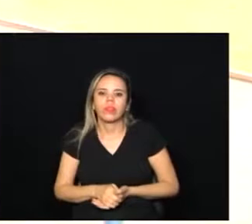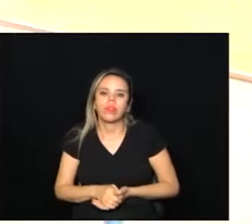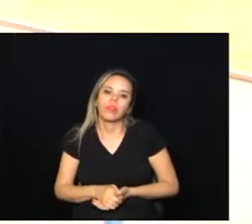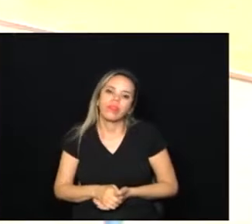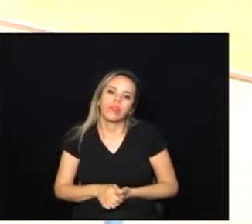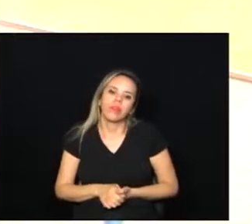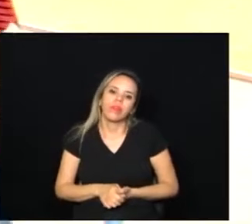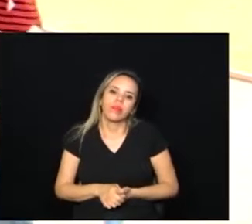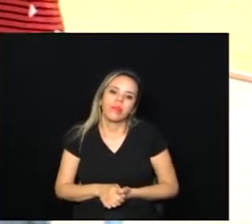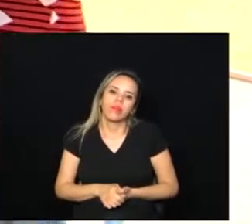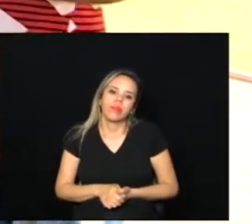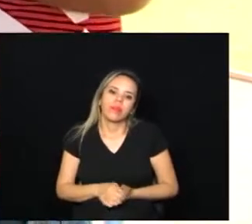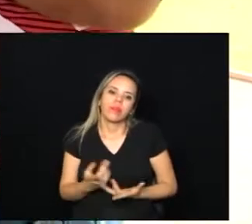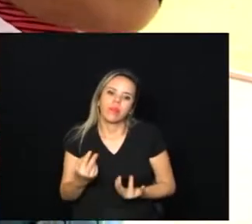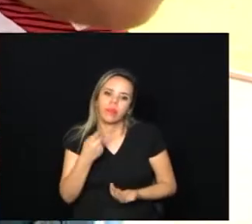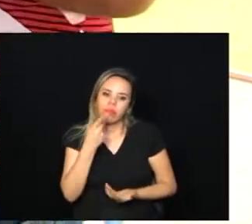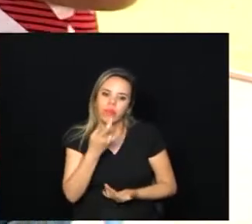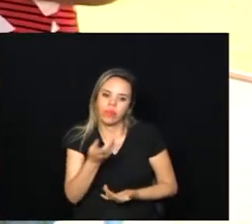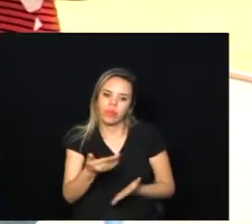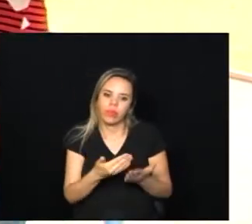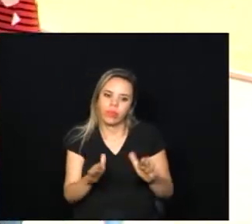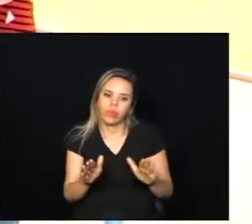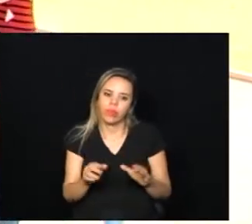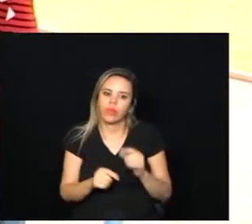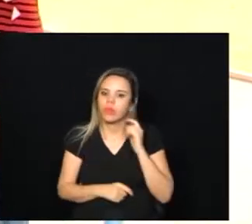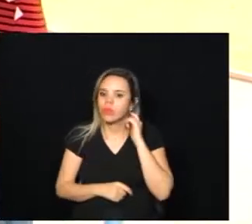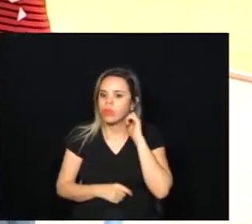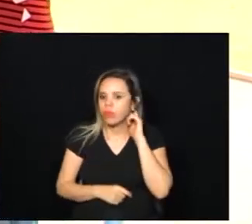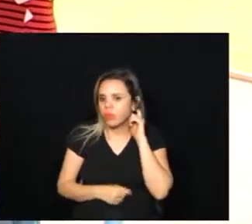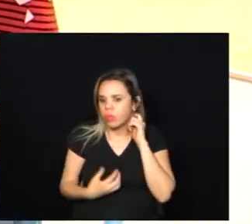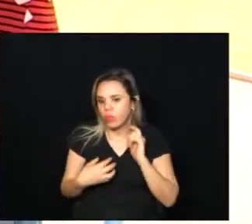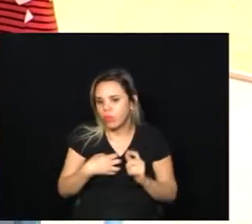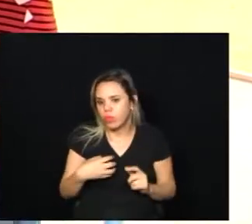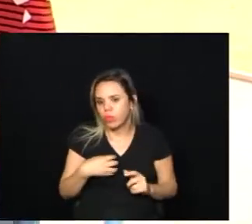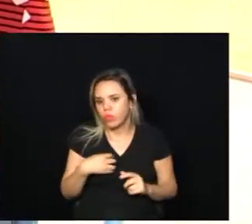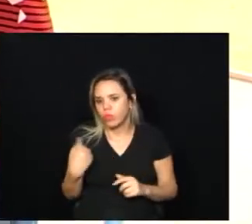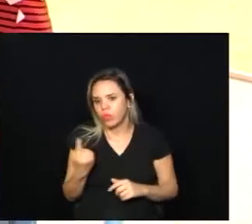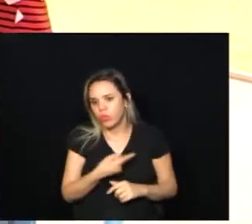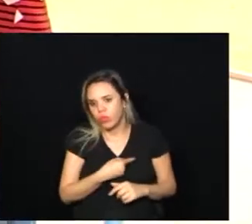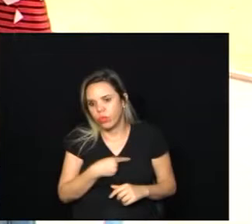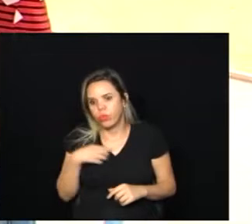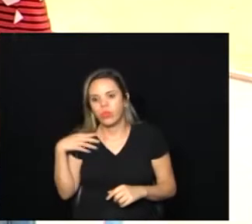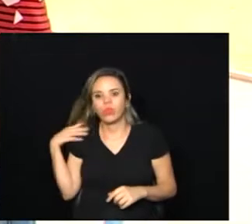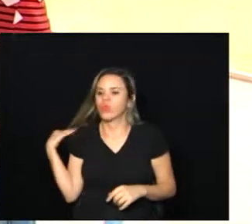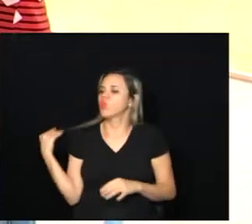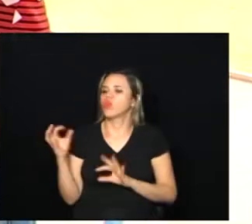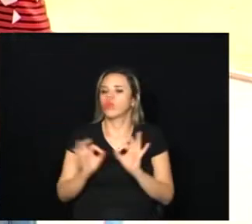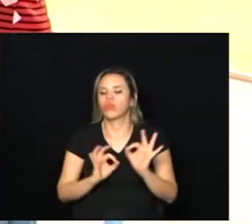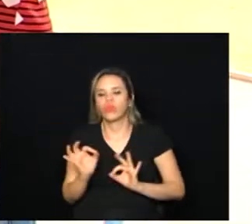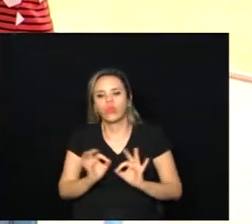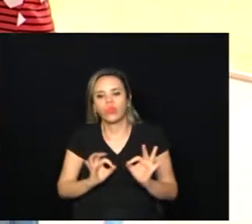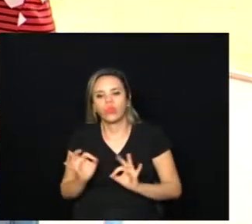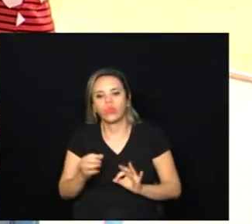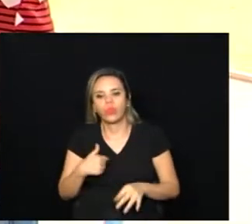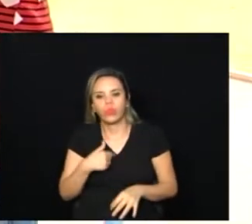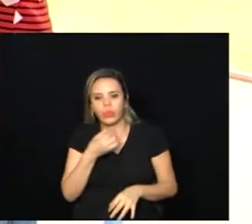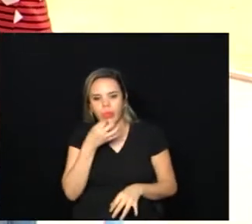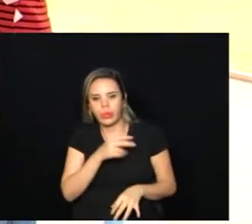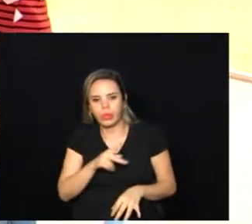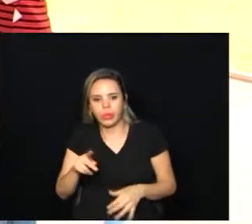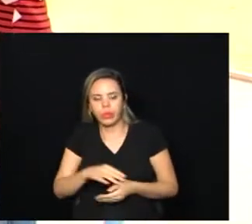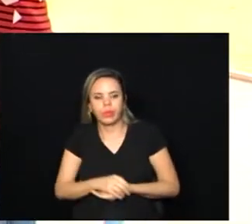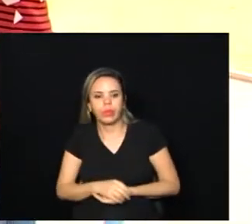então, como eu falei para você na abertura, o sentimento da gente como organizador e para mim que é